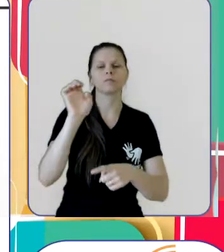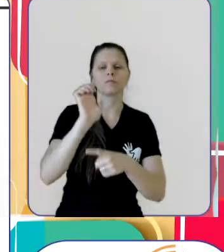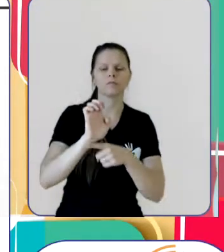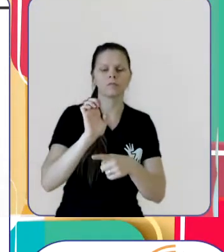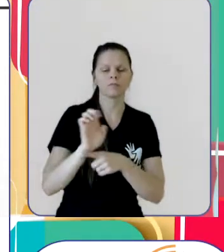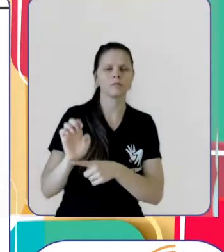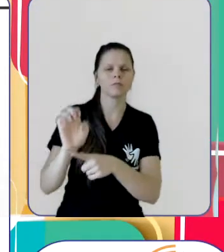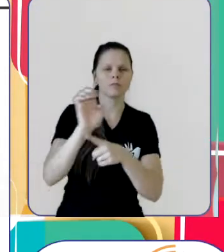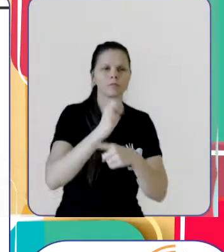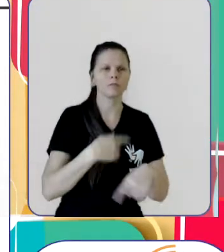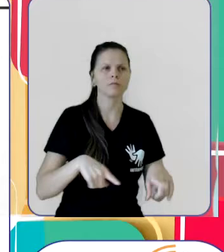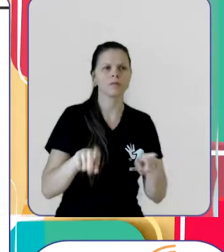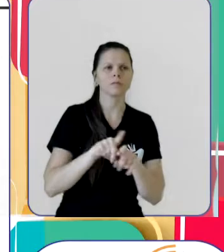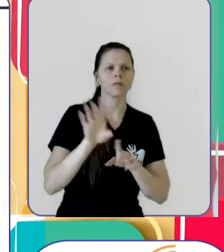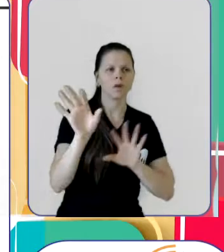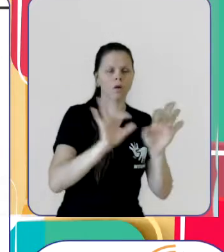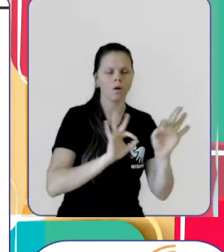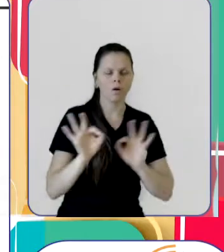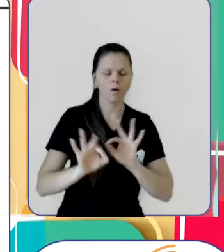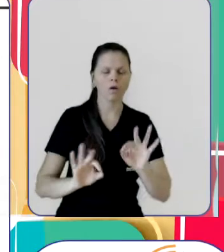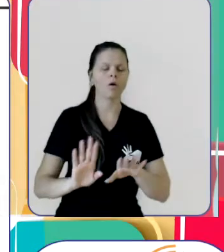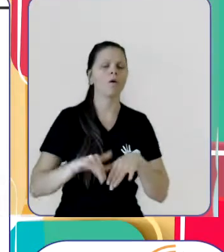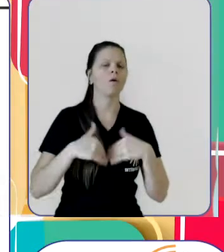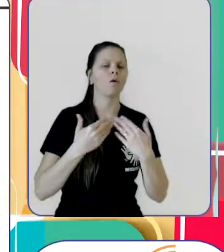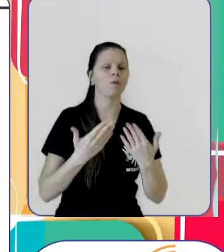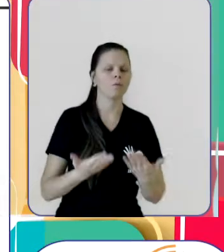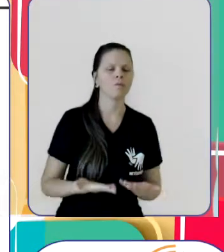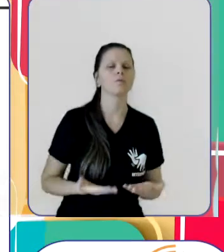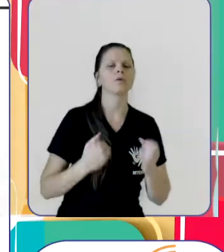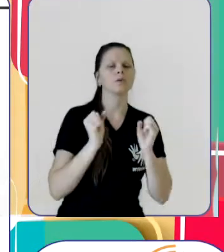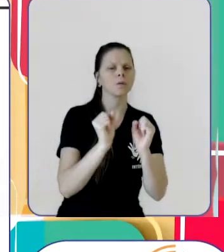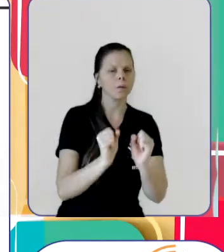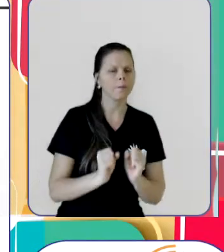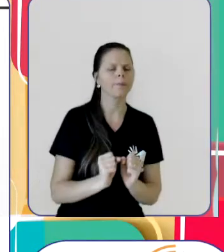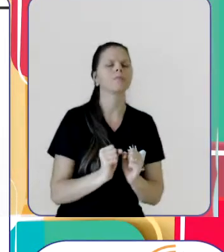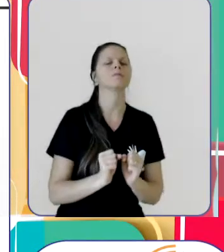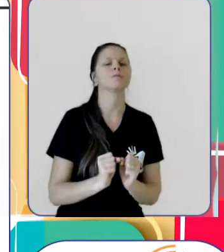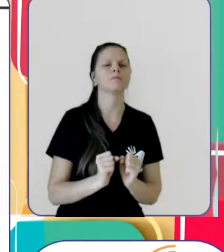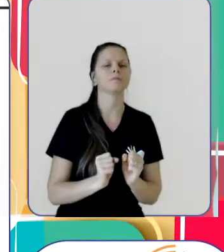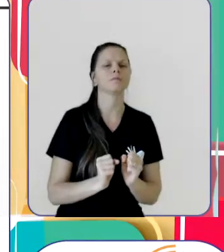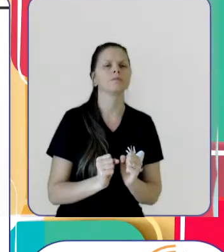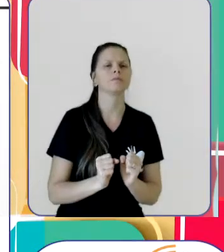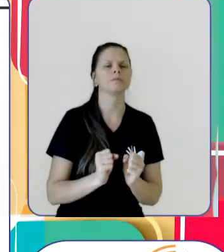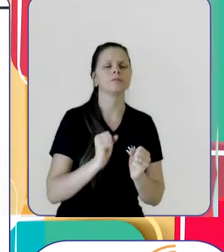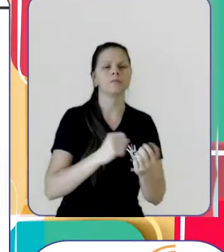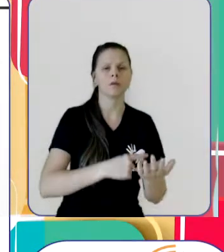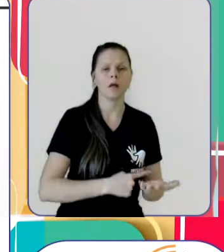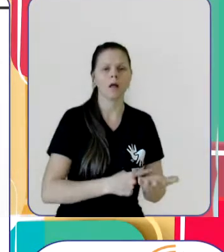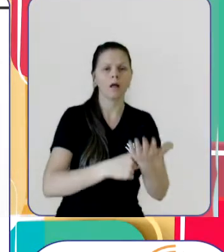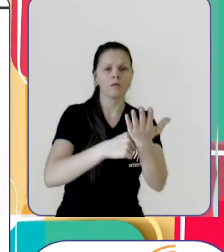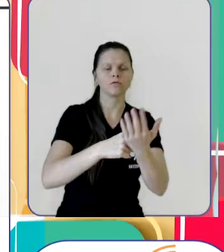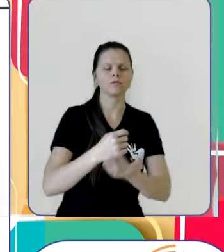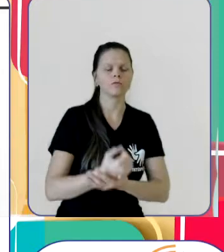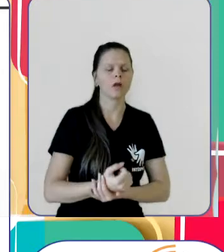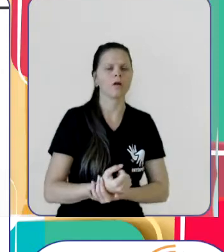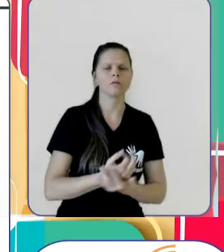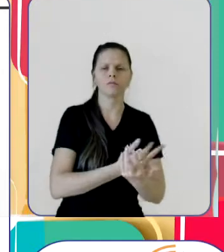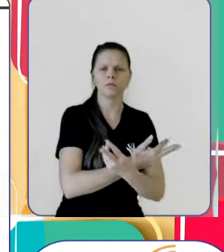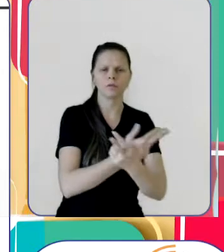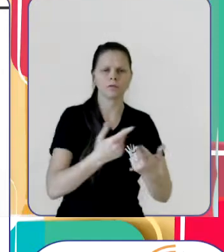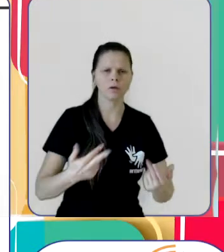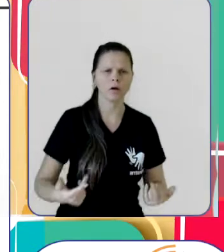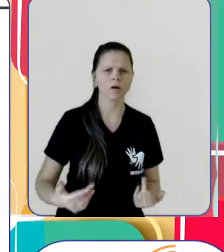Além da administração direta ou indireta, e que pode ser complementado por serviços de saúde de